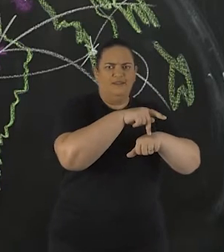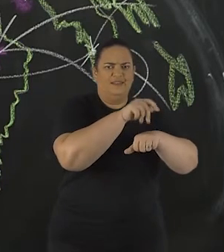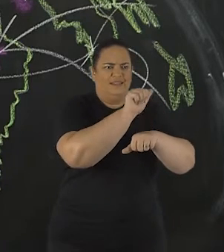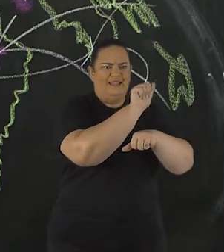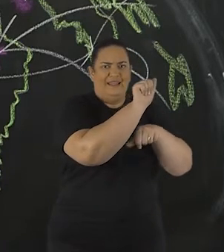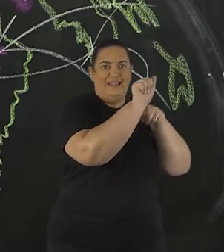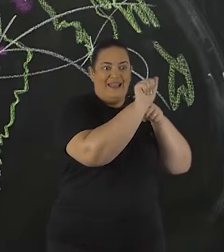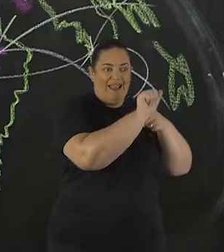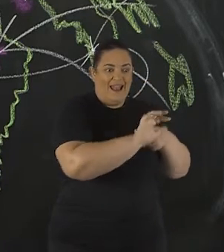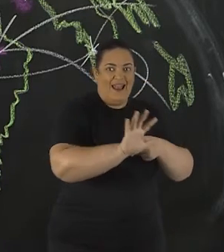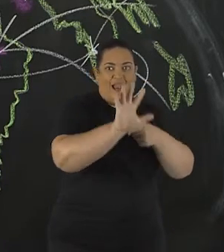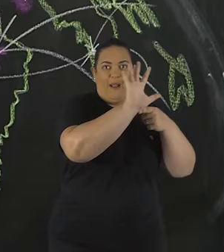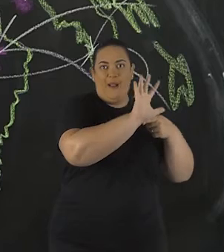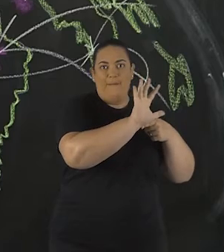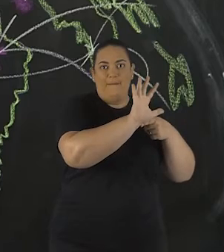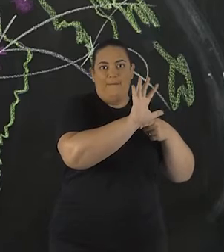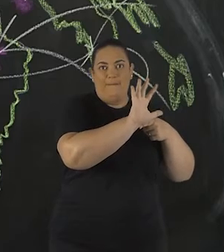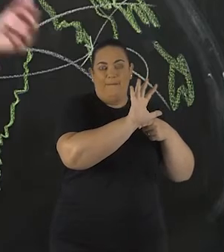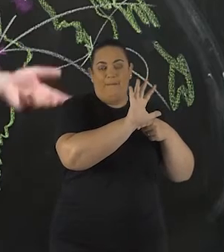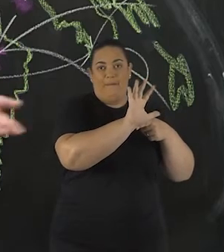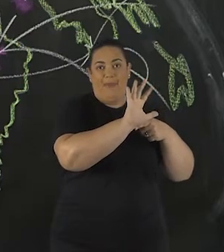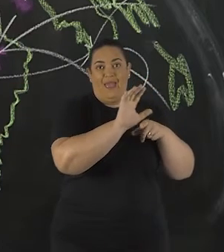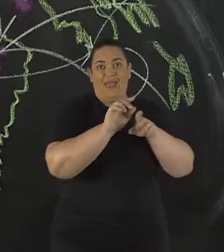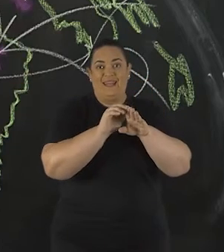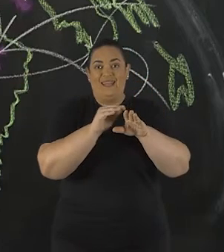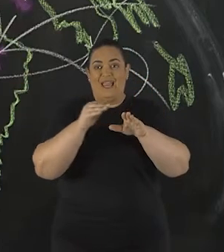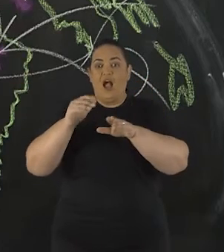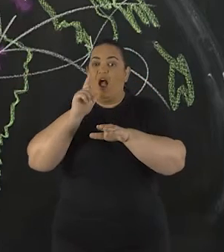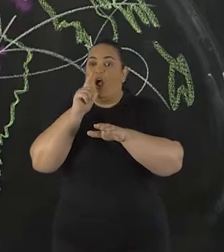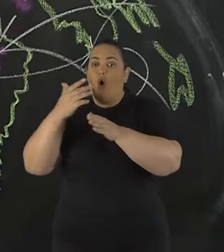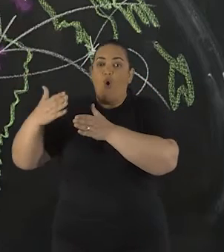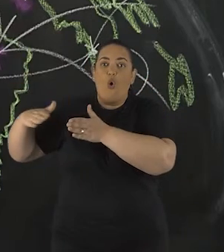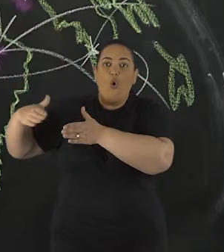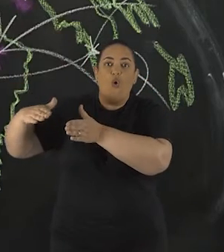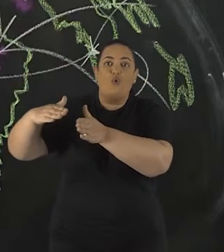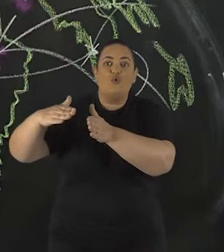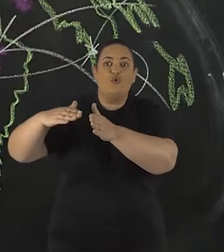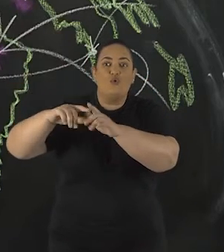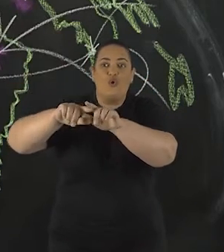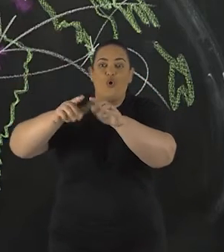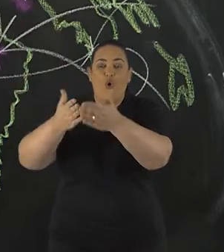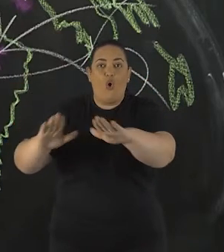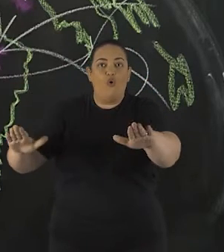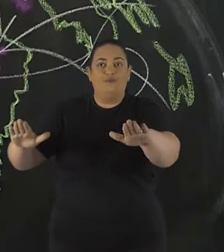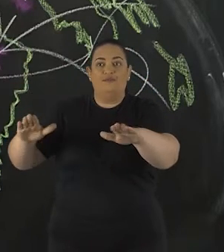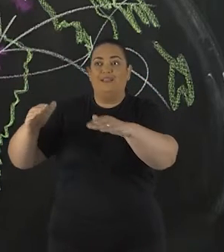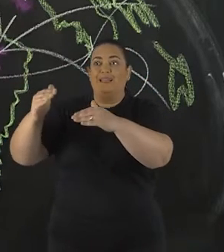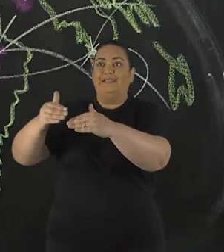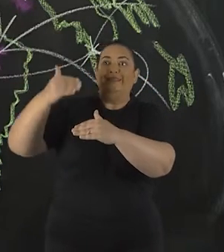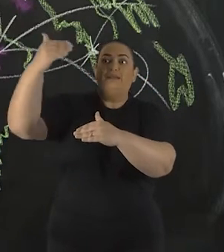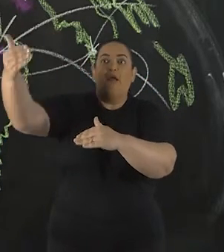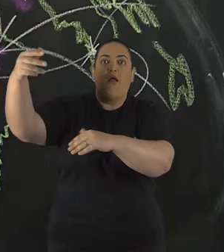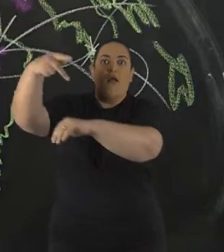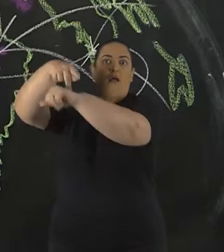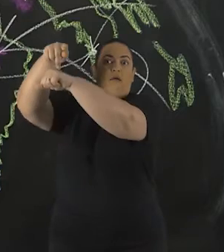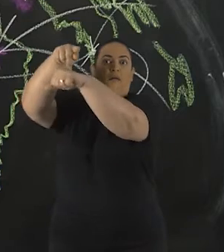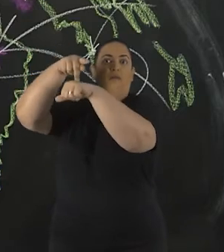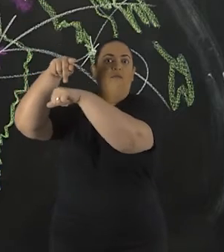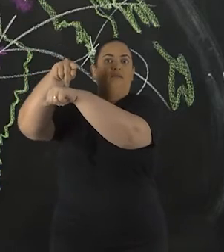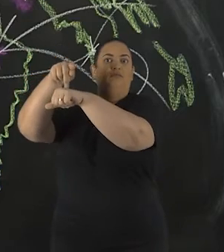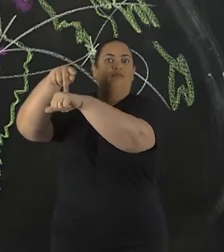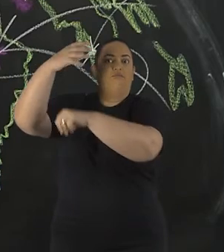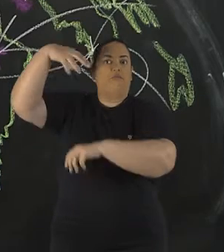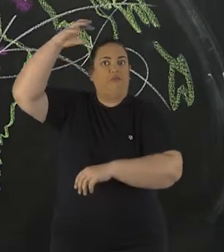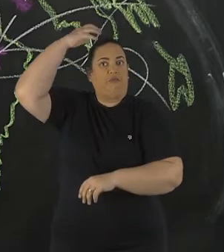a América, parte aí das colônias britânicas com a própria coroa, então demorou 13 dias para que a